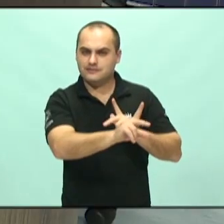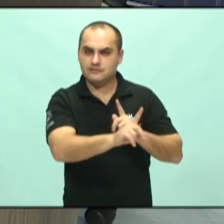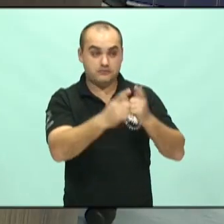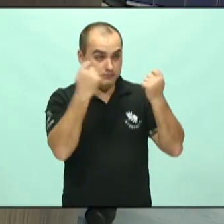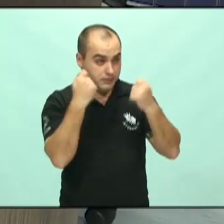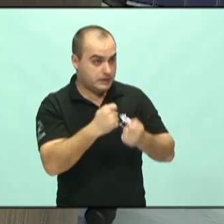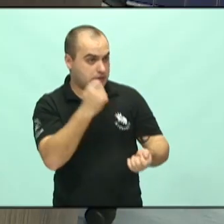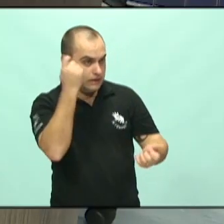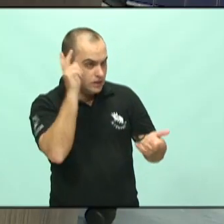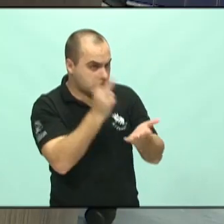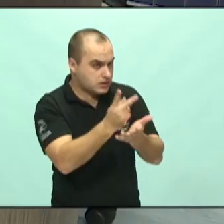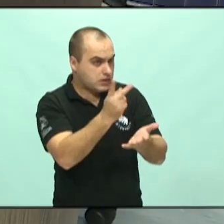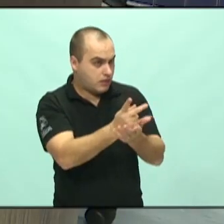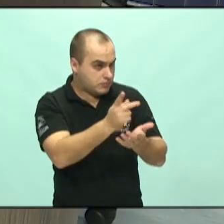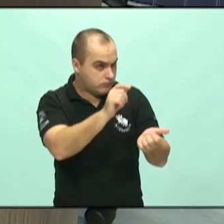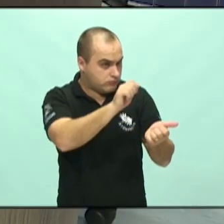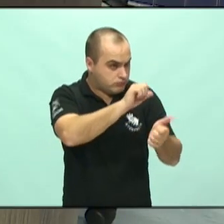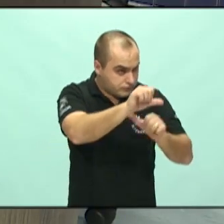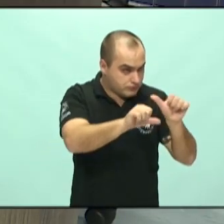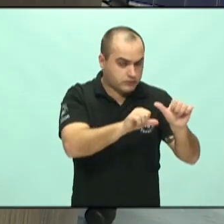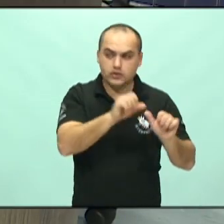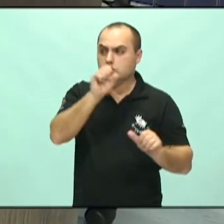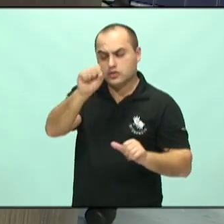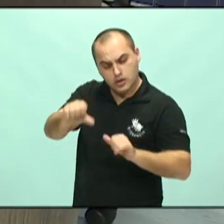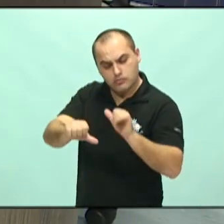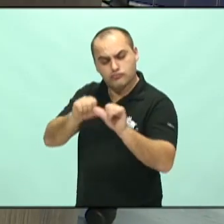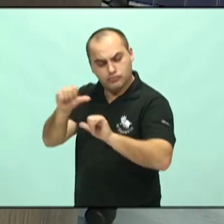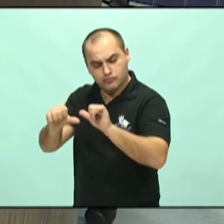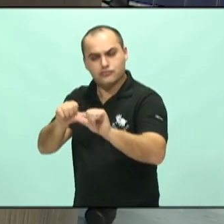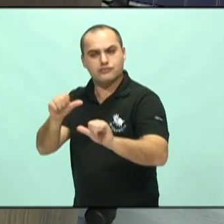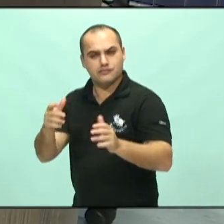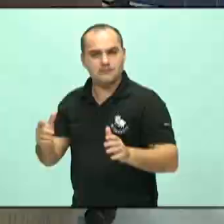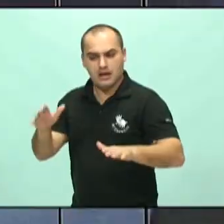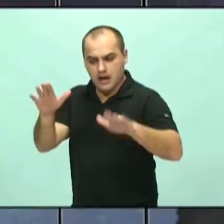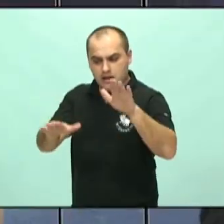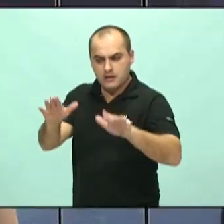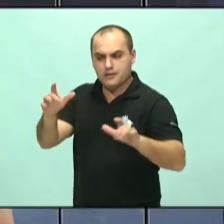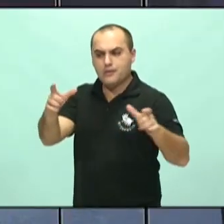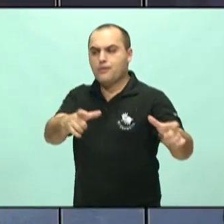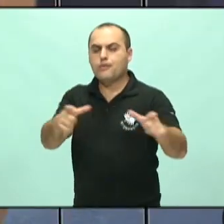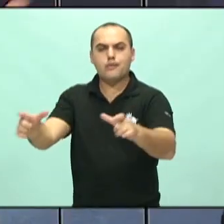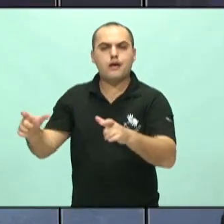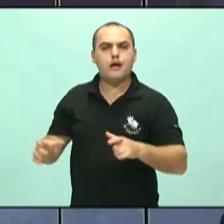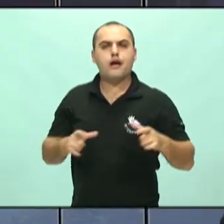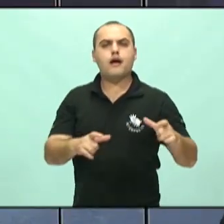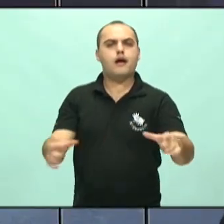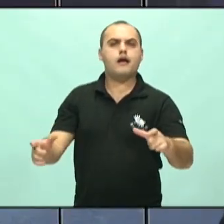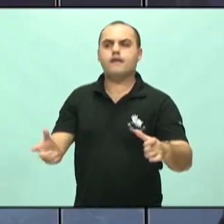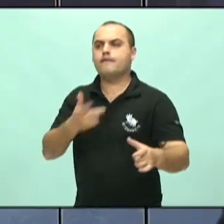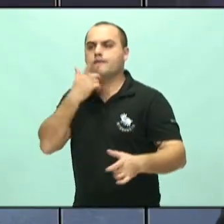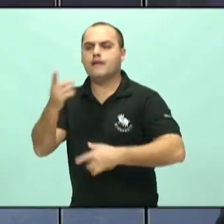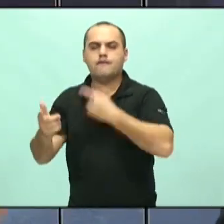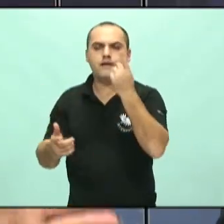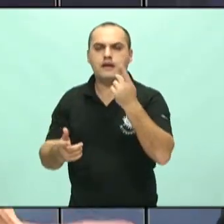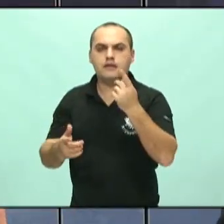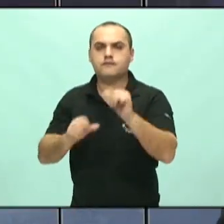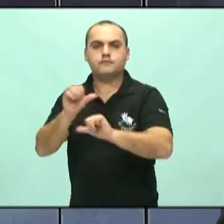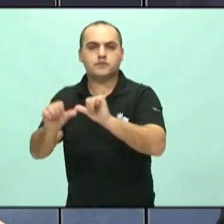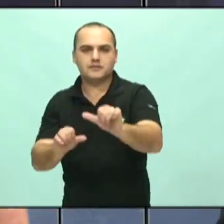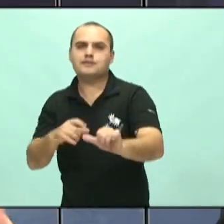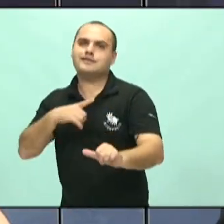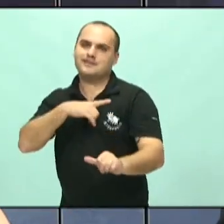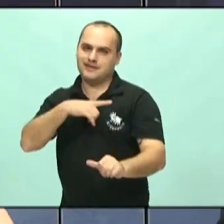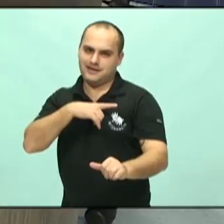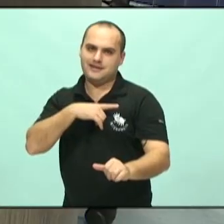atualizando. Sim, vai se transformando a partir, né, do contexto, do ambiente, do que está sendo falado, vai se transformando. Não é uma